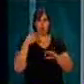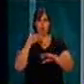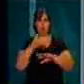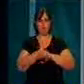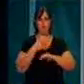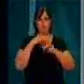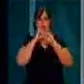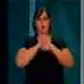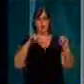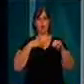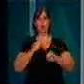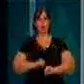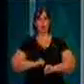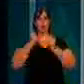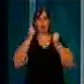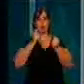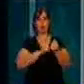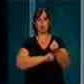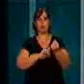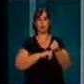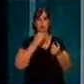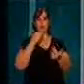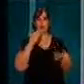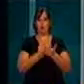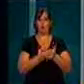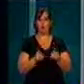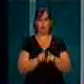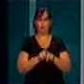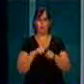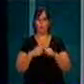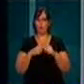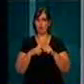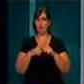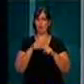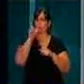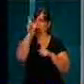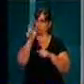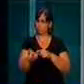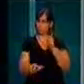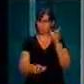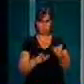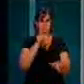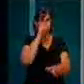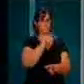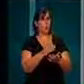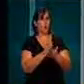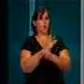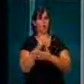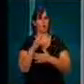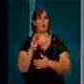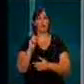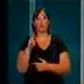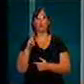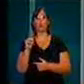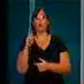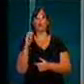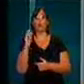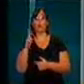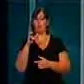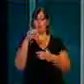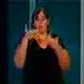profunda indignação e perplexidade ante o comportamento dos procuradores da República, Dr.